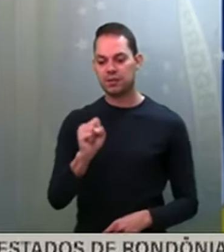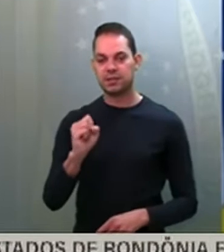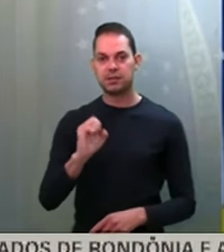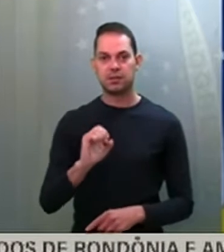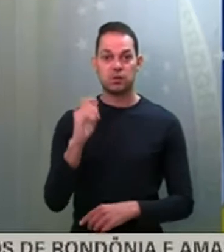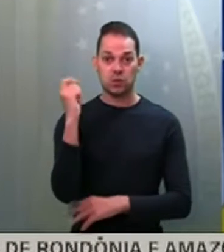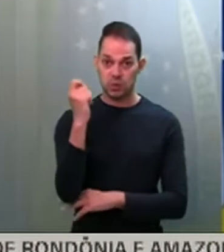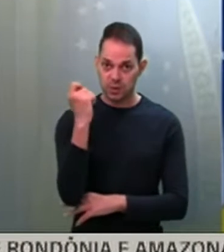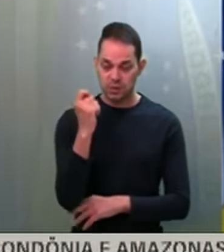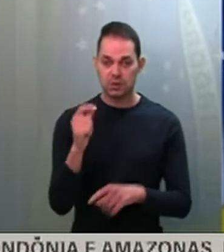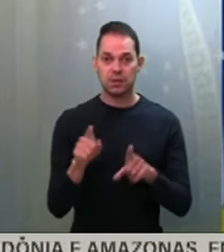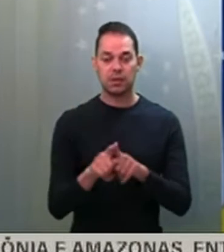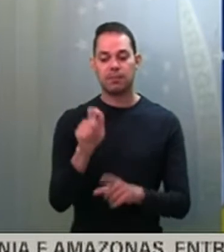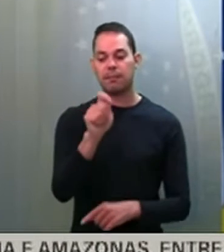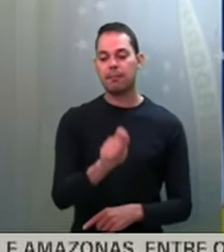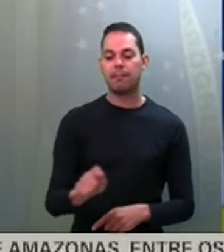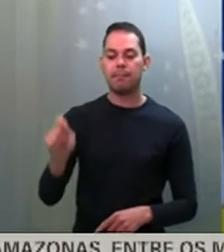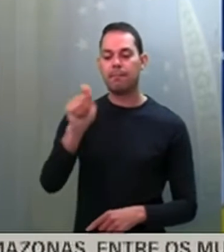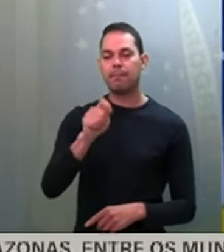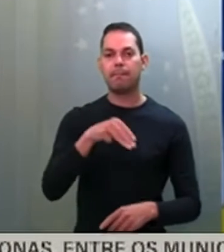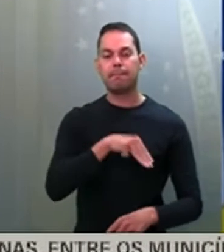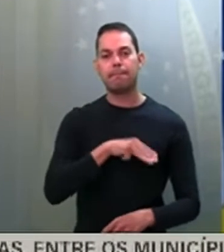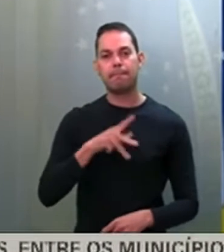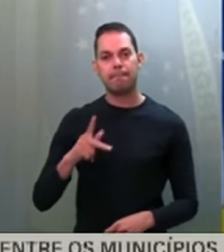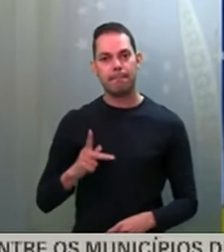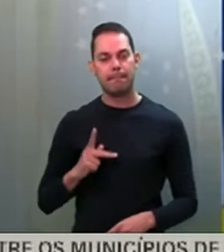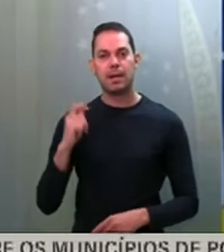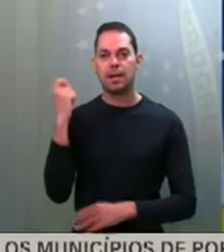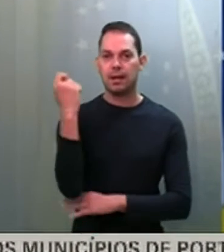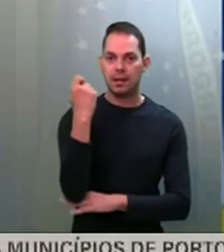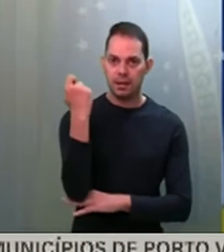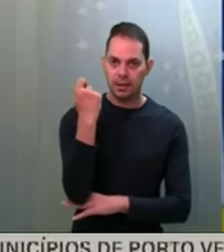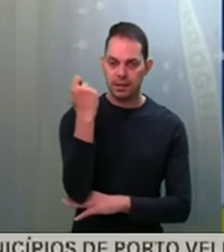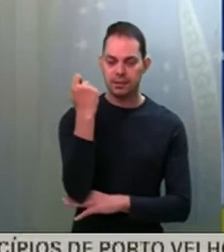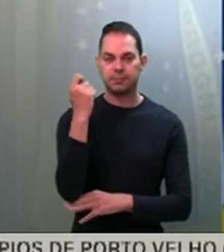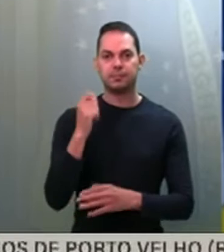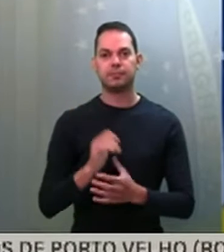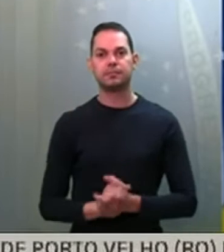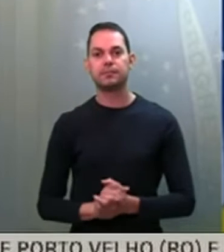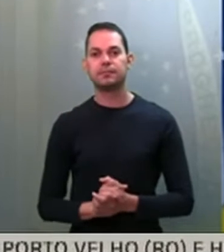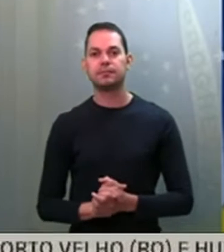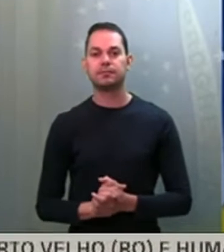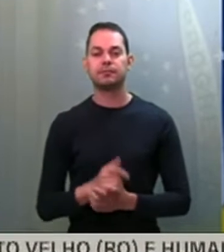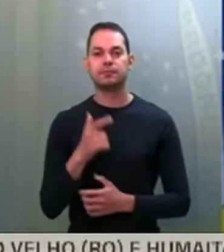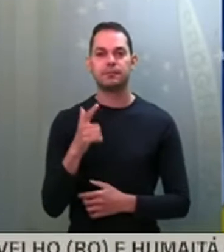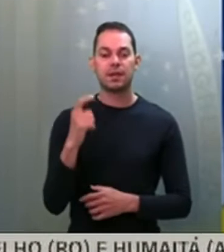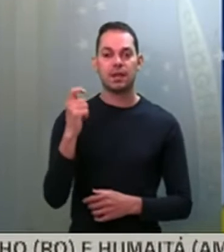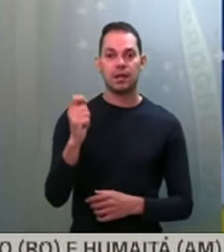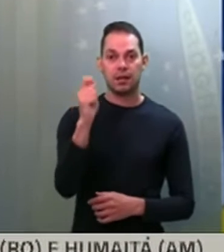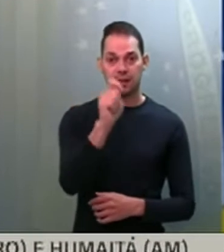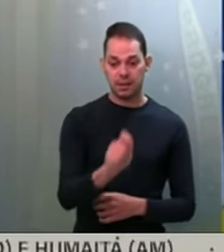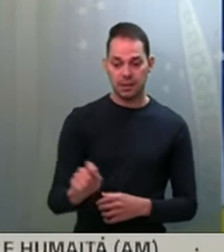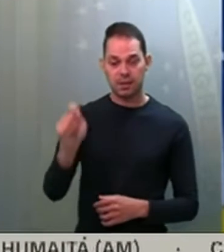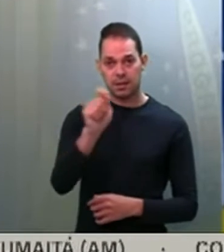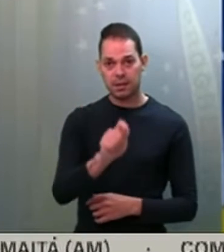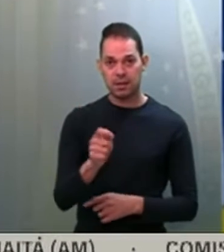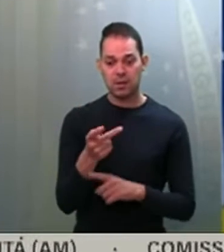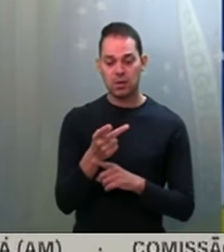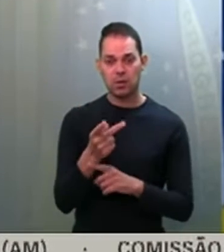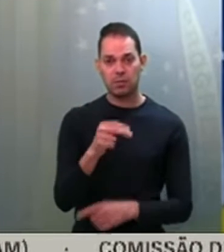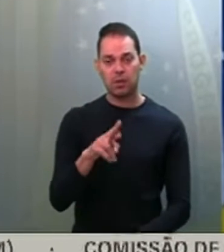Sul Associação do Ministério Público do Rio Grande do Sul a MPR Associação dos Procuradores